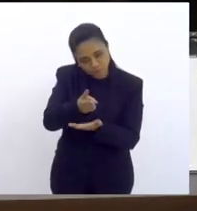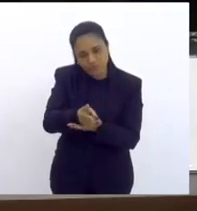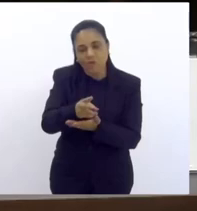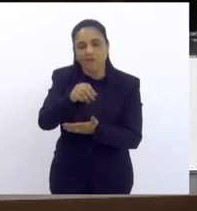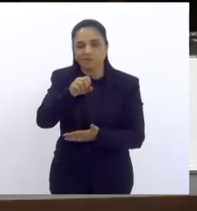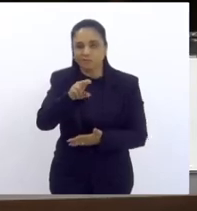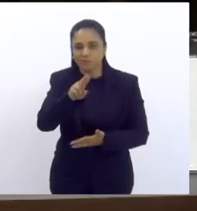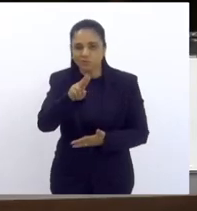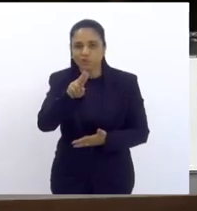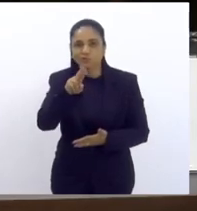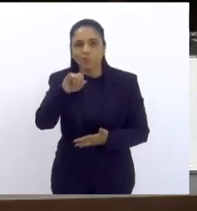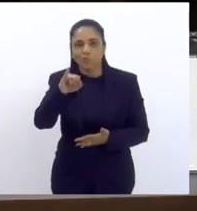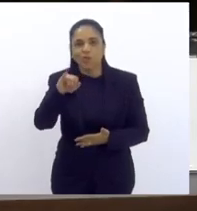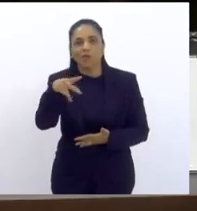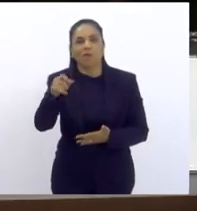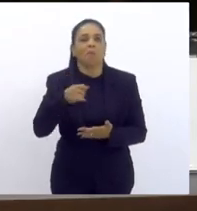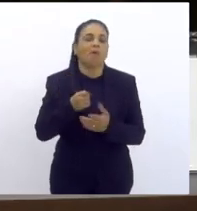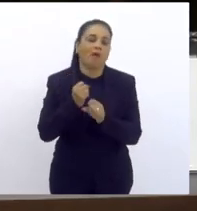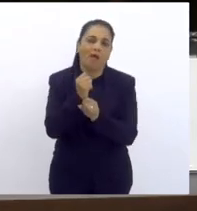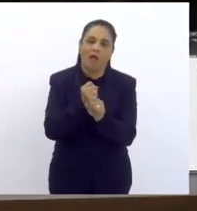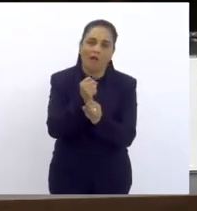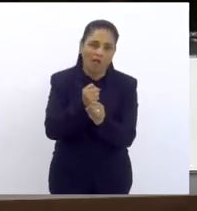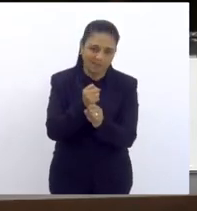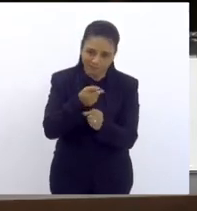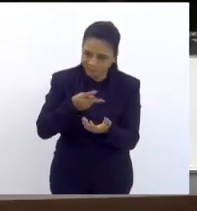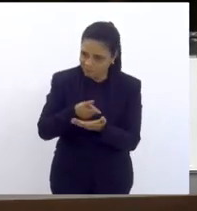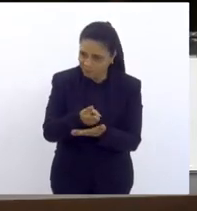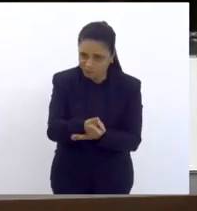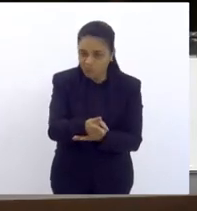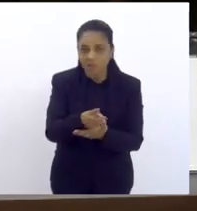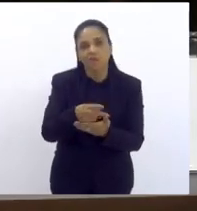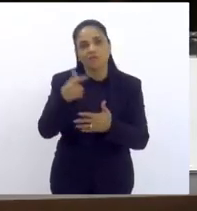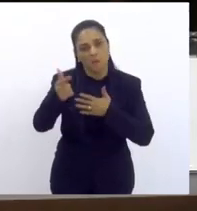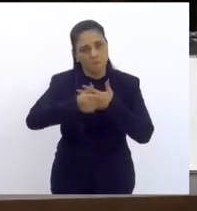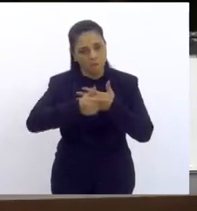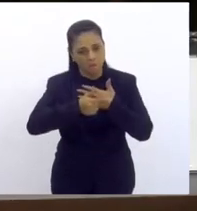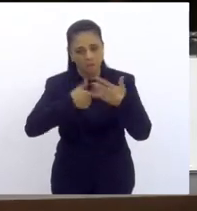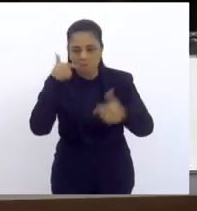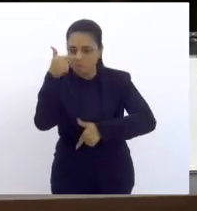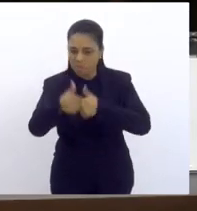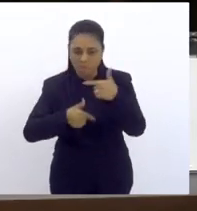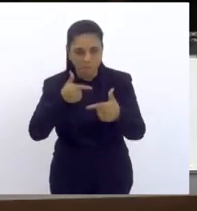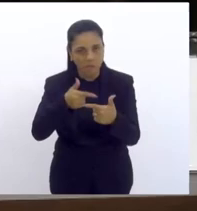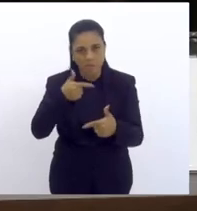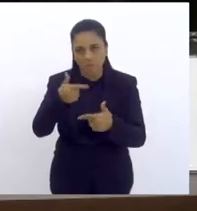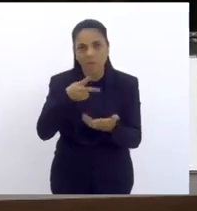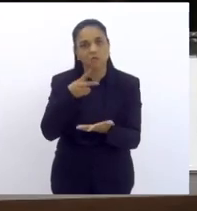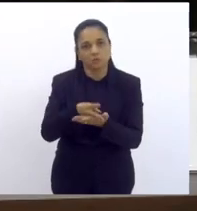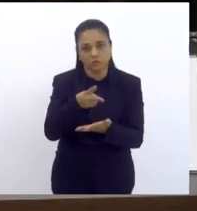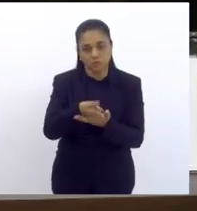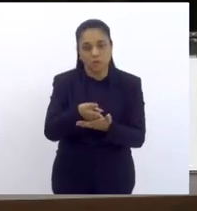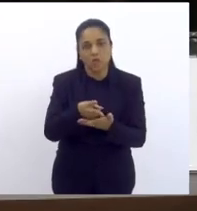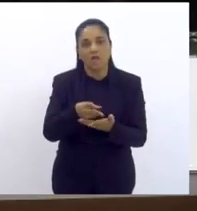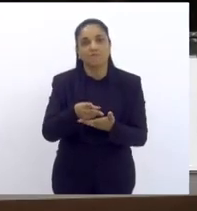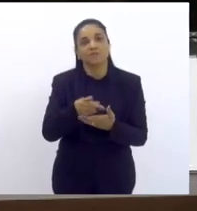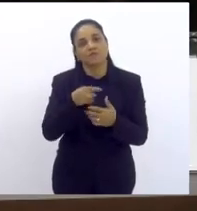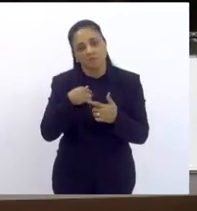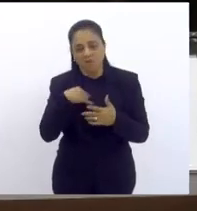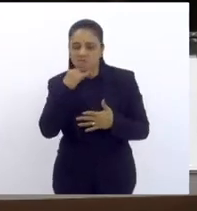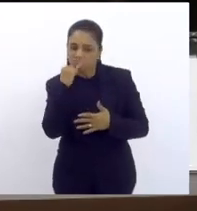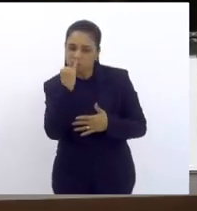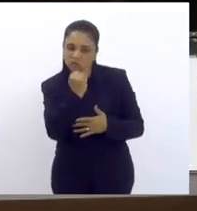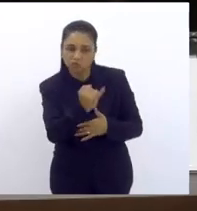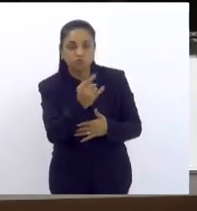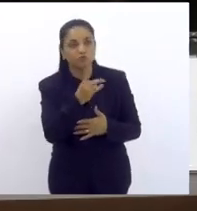Por mais muitos anos e vai fazer o seu papel e um dia que a gente não vai dizer que não precisa tanto de ajuda